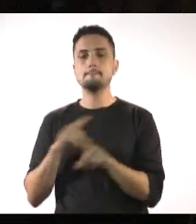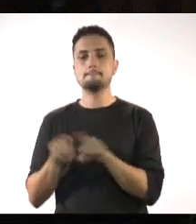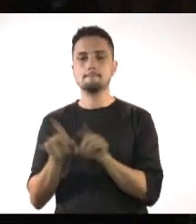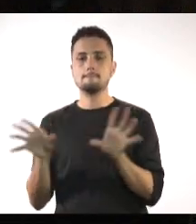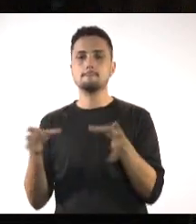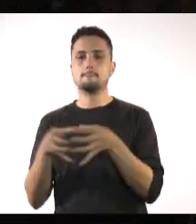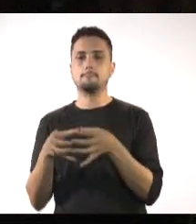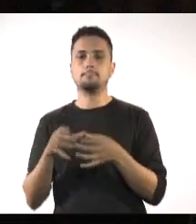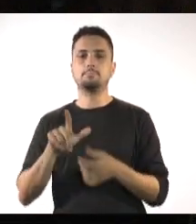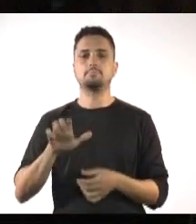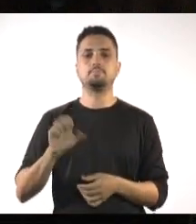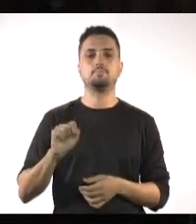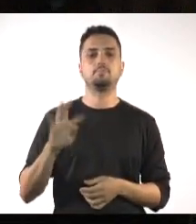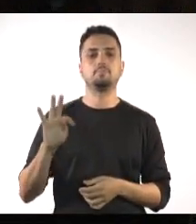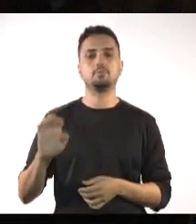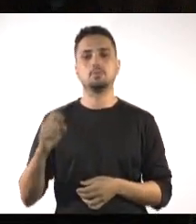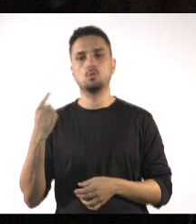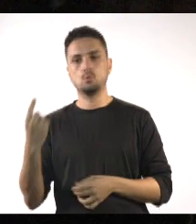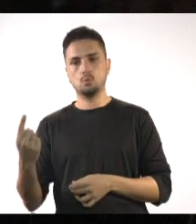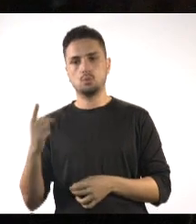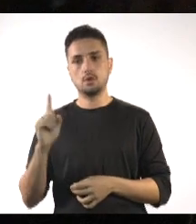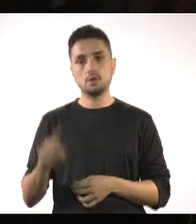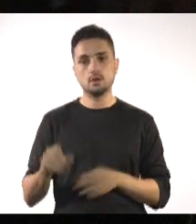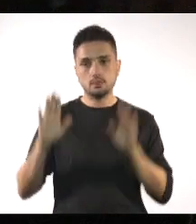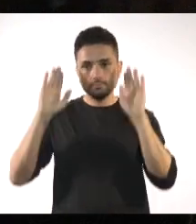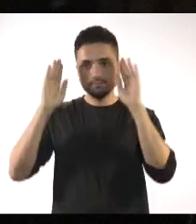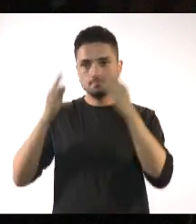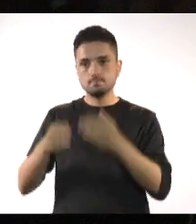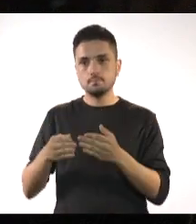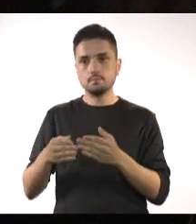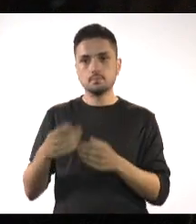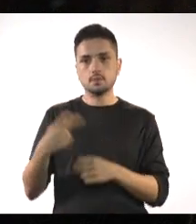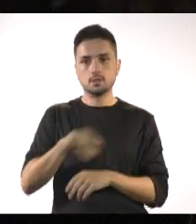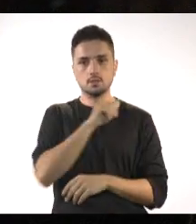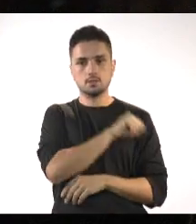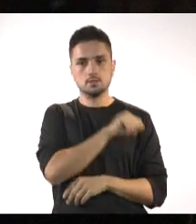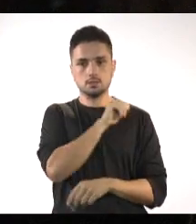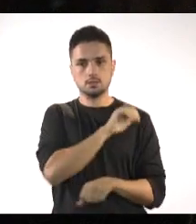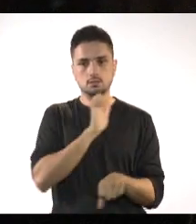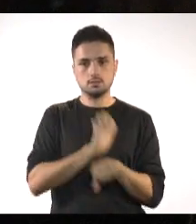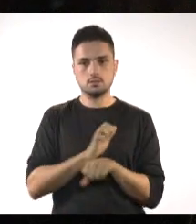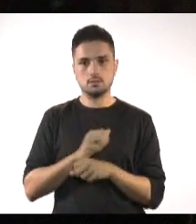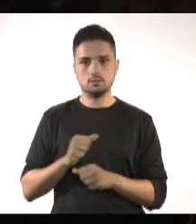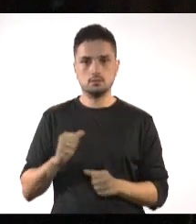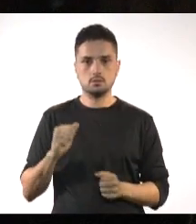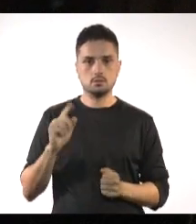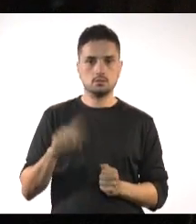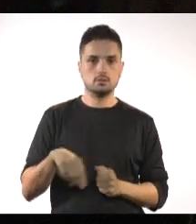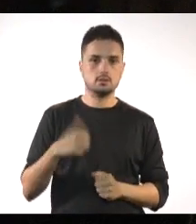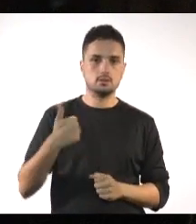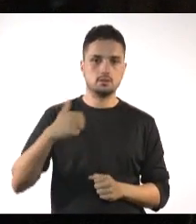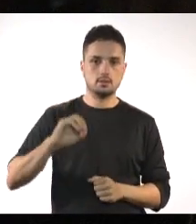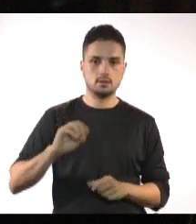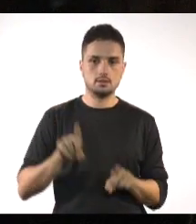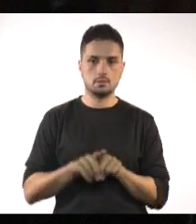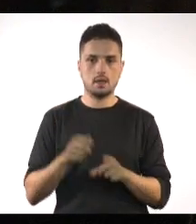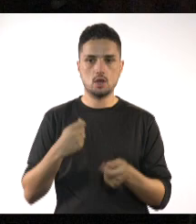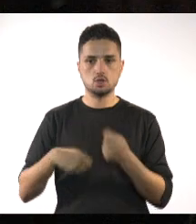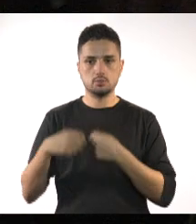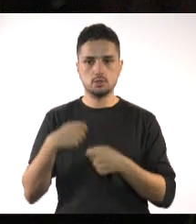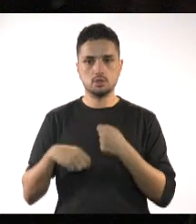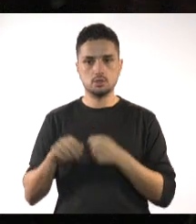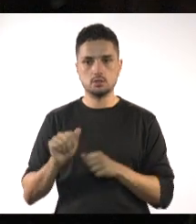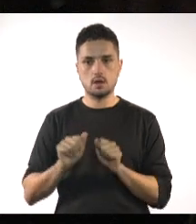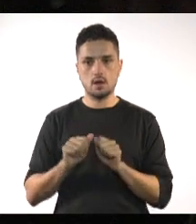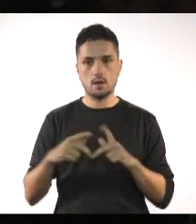1, que compreende o estado do Rio de Janeiro. São 10 dioceses, além da administração apostólica